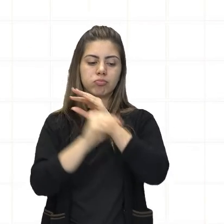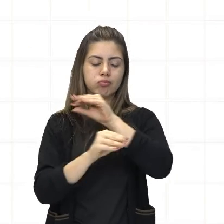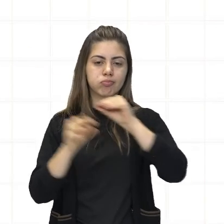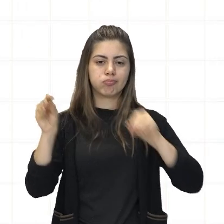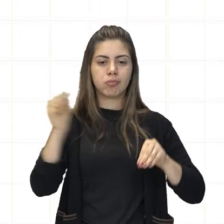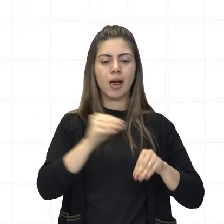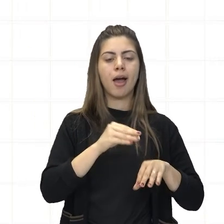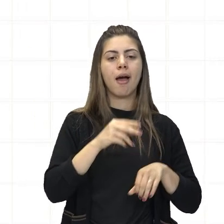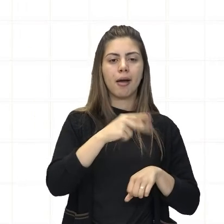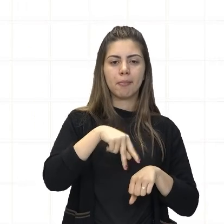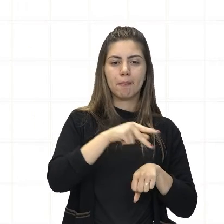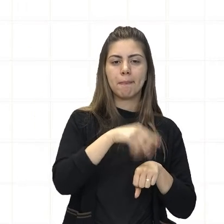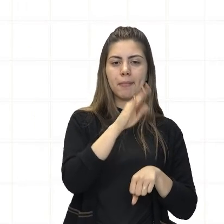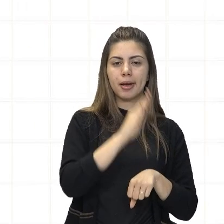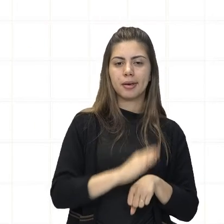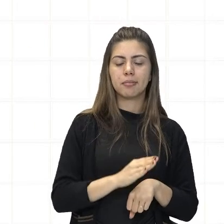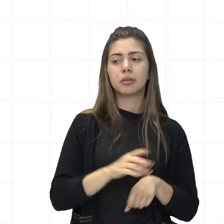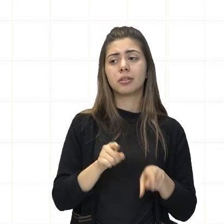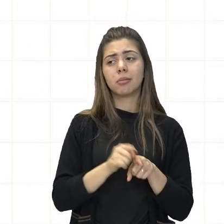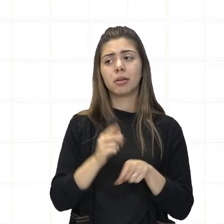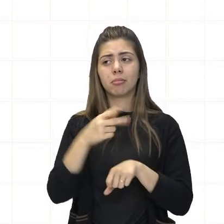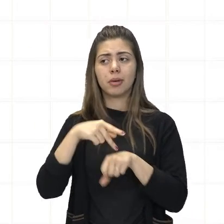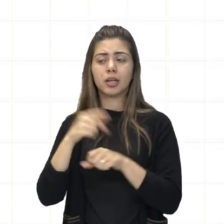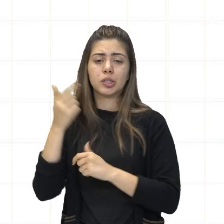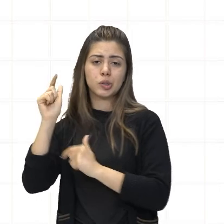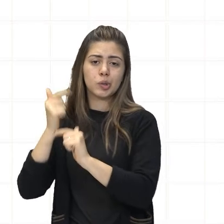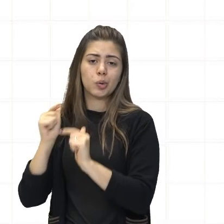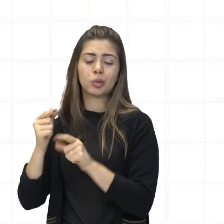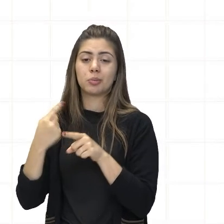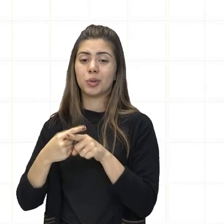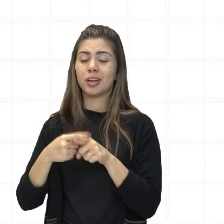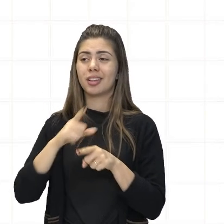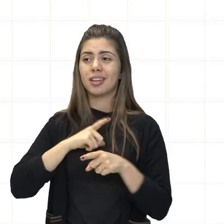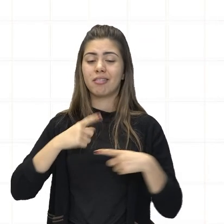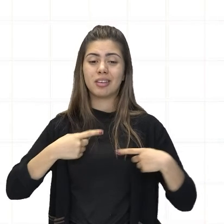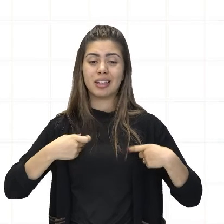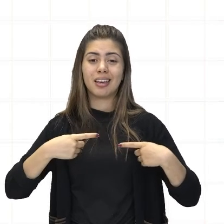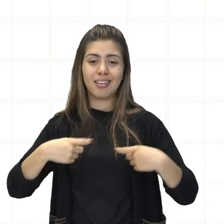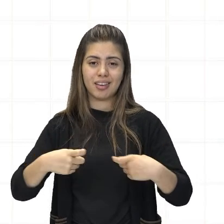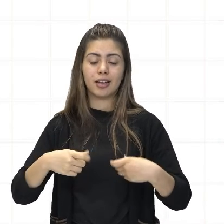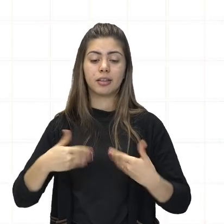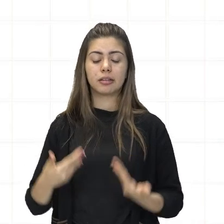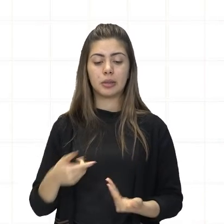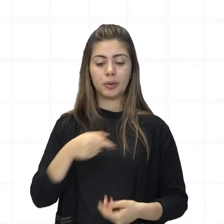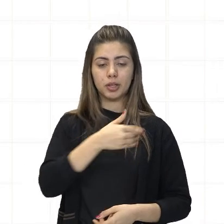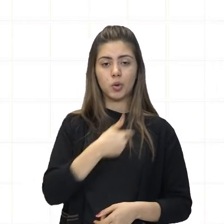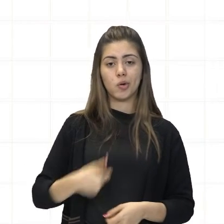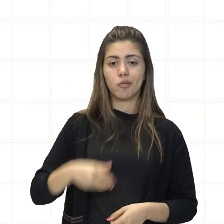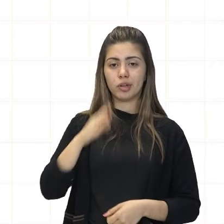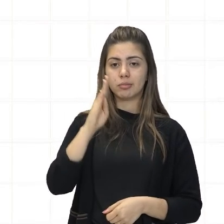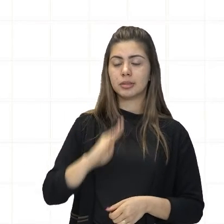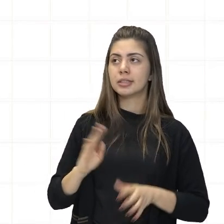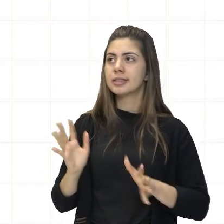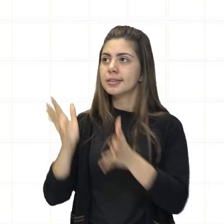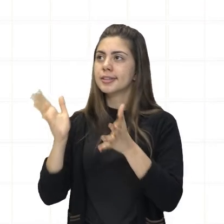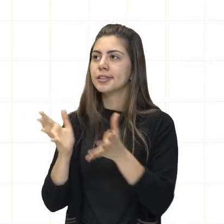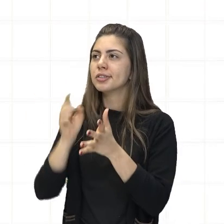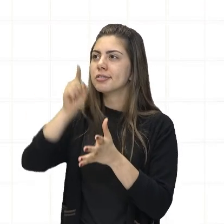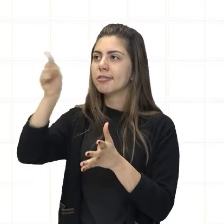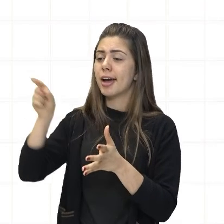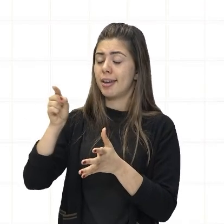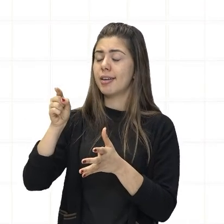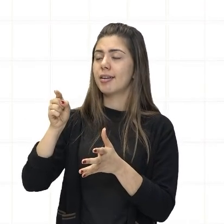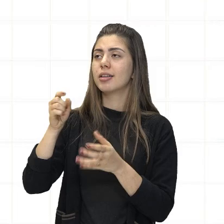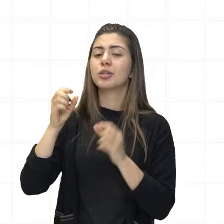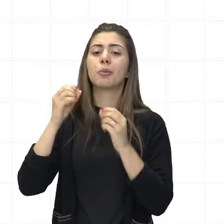no Brasil, assim como em outros países, refúgio. E o governo brasileiro vai incentivar essa viagem, vai